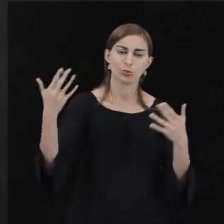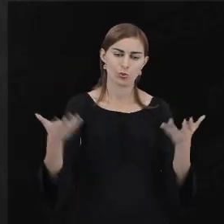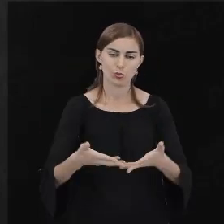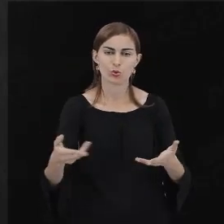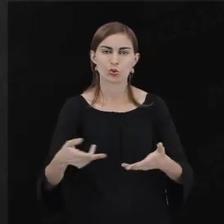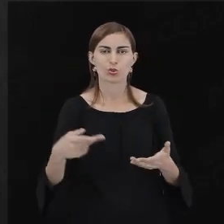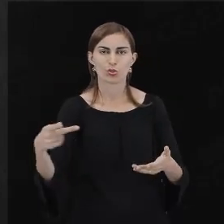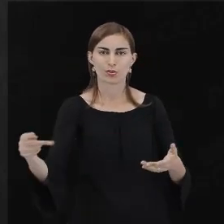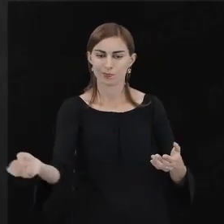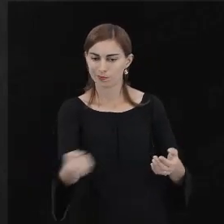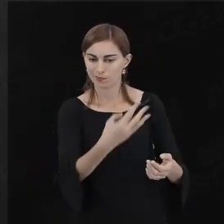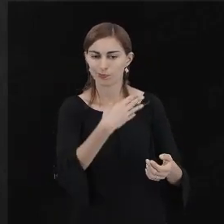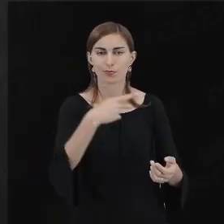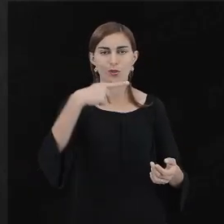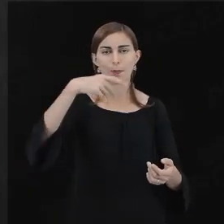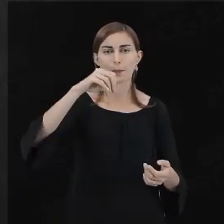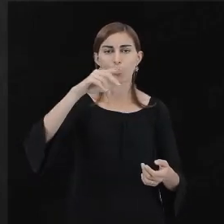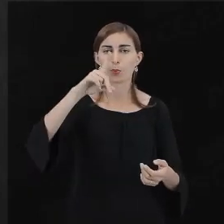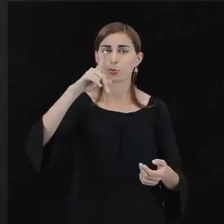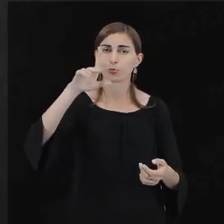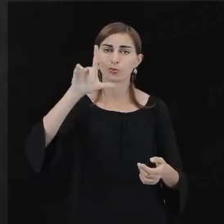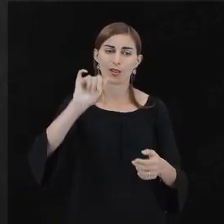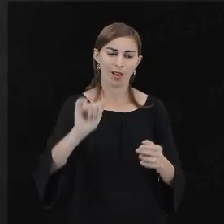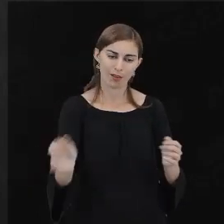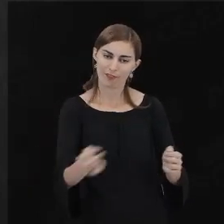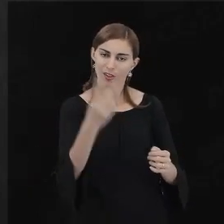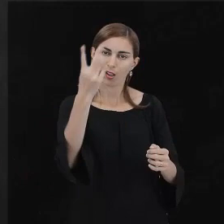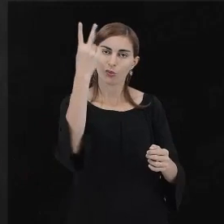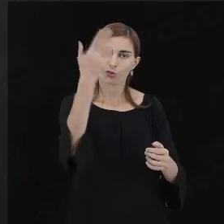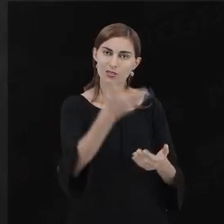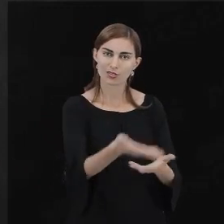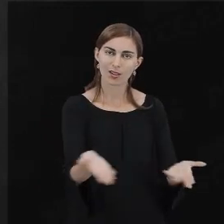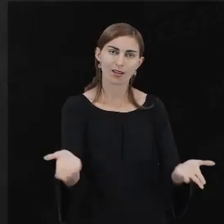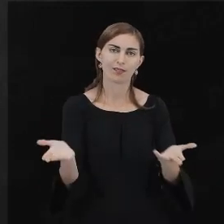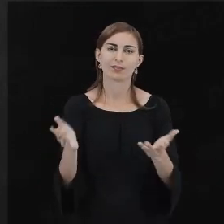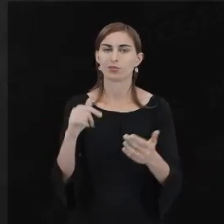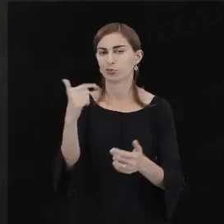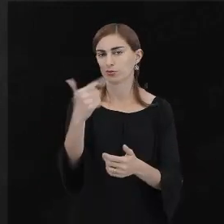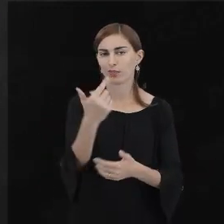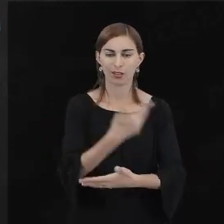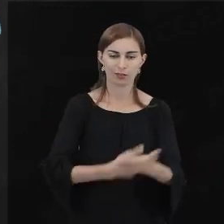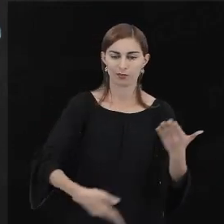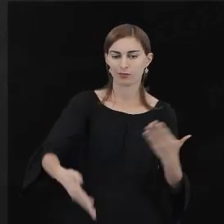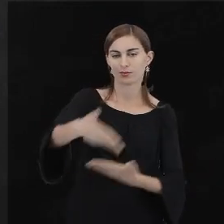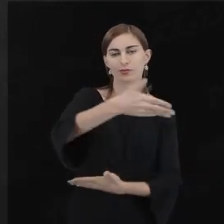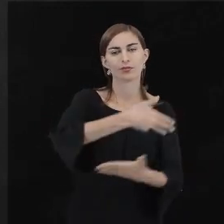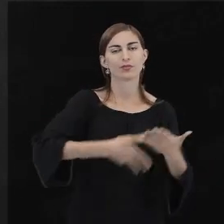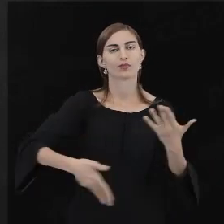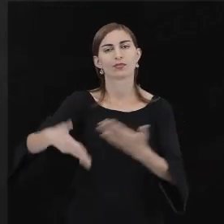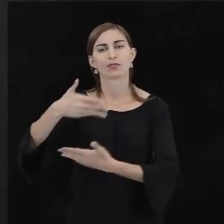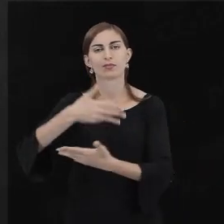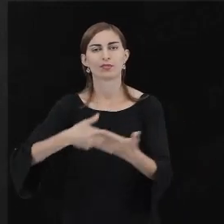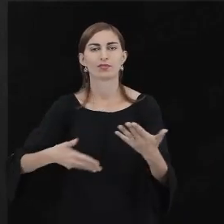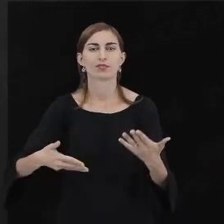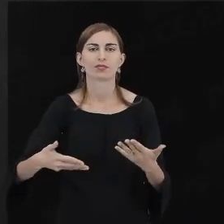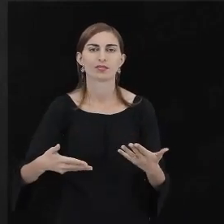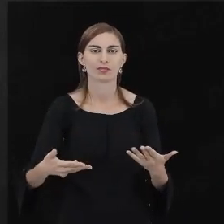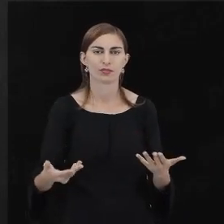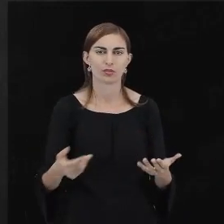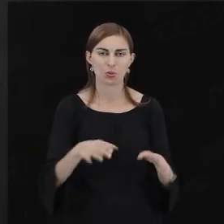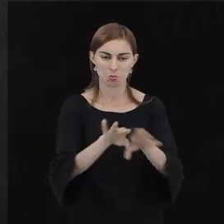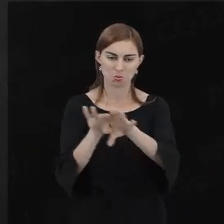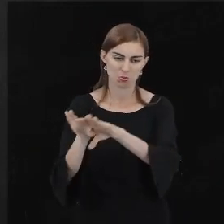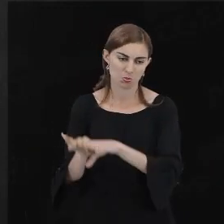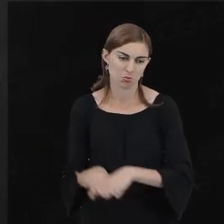qualitativa de quem vale mais ou de quem vale menos. São diferentes e precisamos, de fato, compreender nessas diferenças